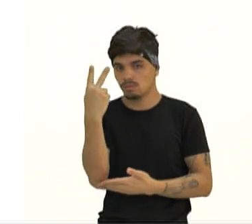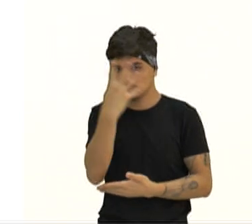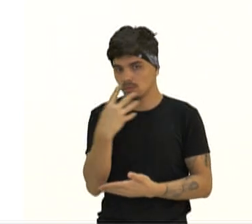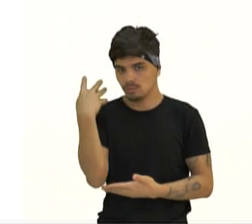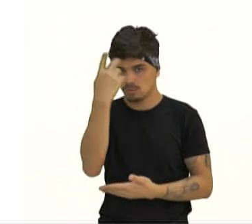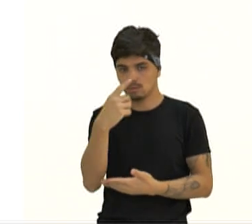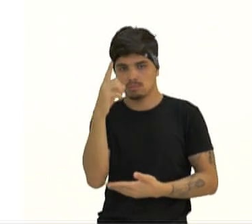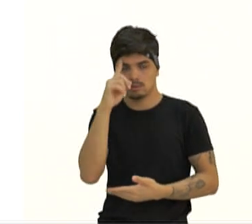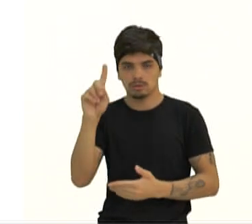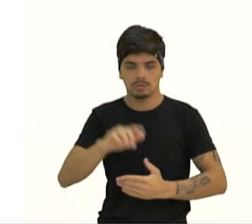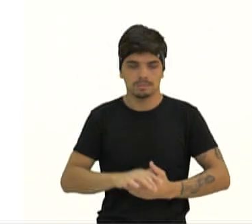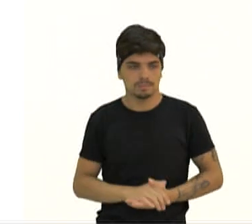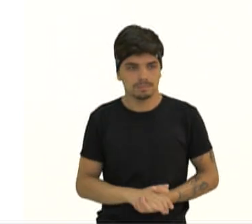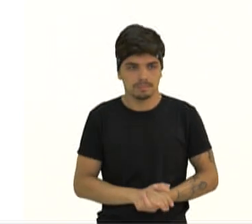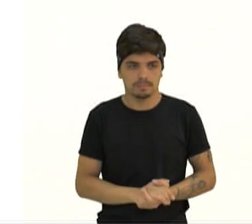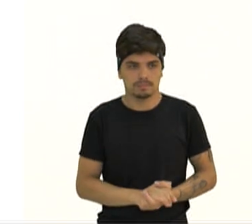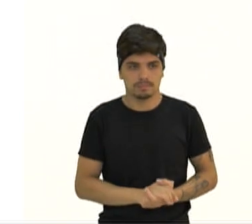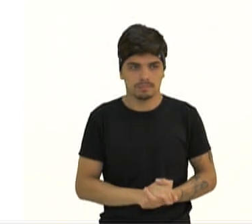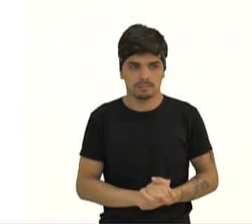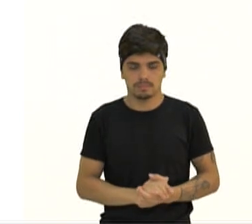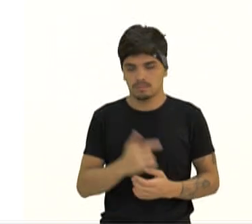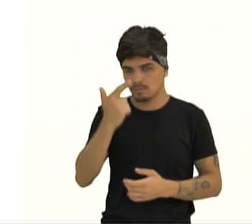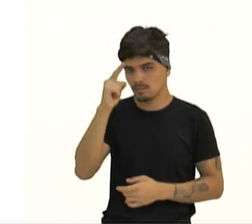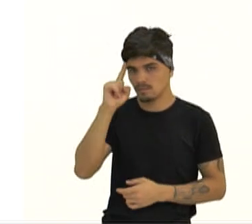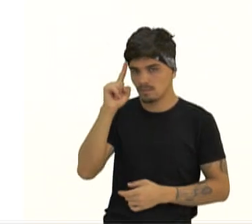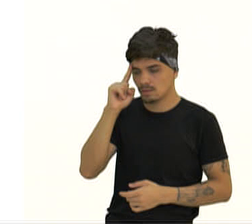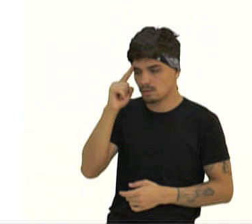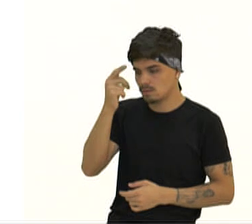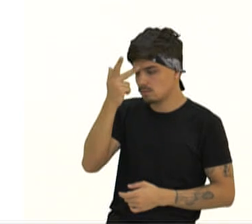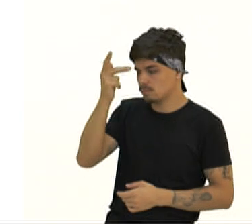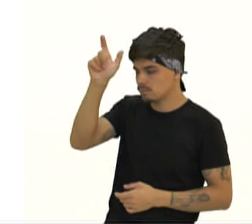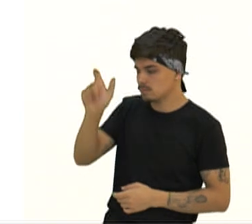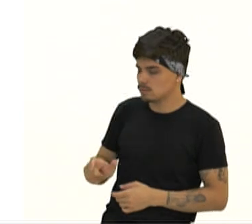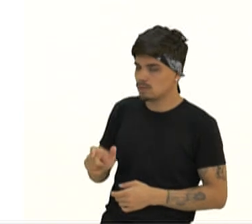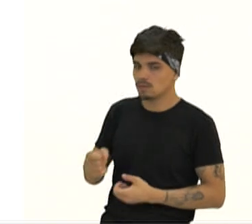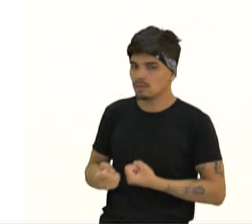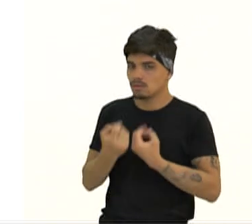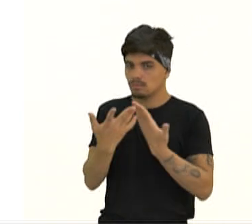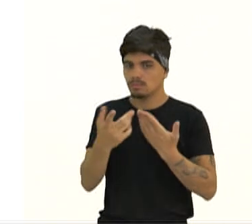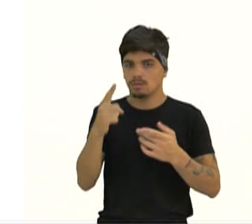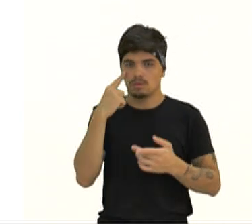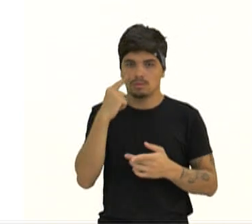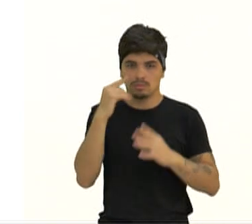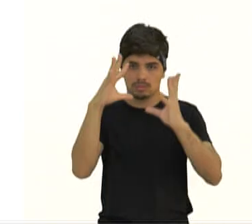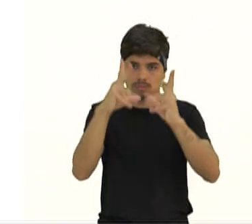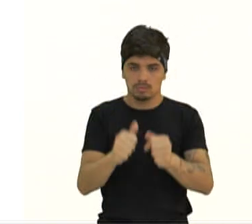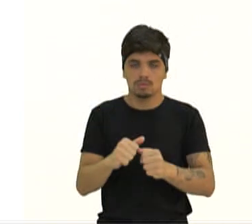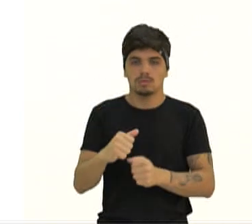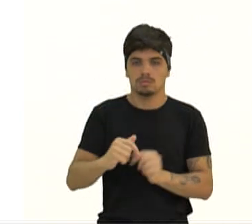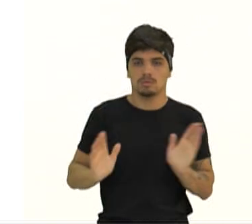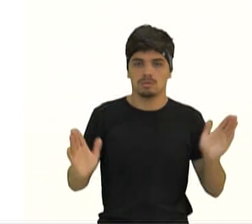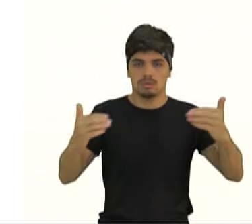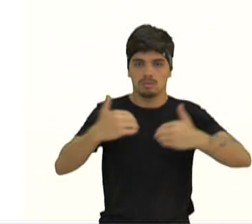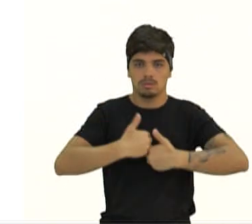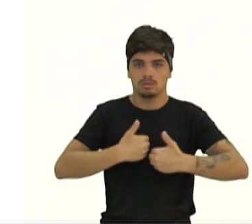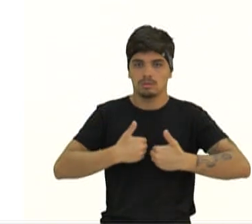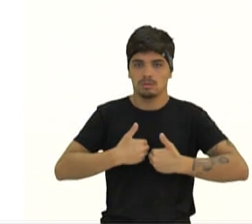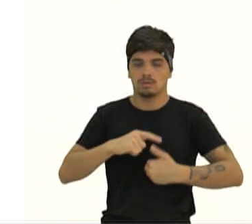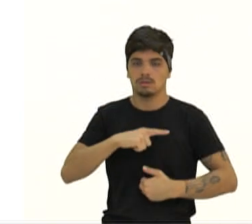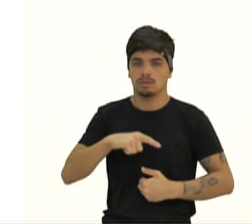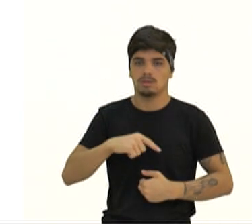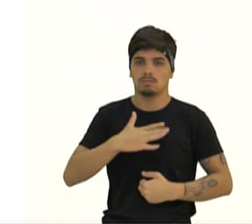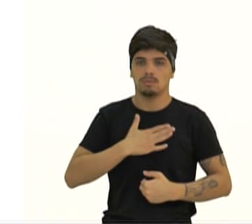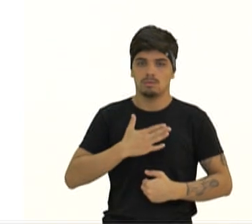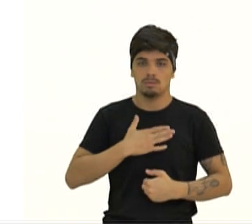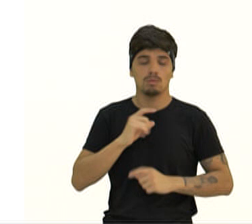horas por dia E aí aí a personagem do Flávio diz como toda autista eu tenho o meu o meu que